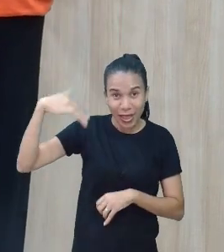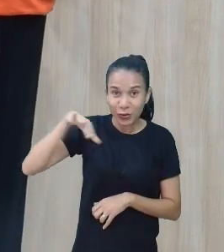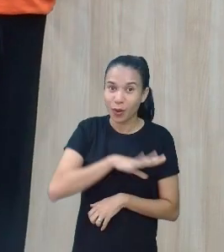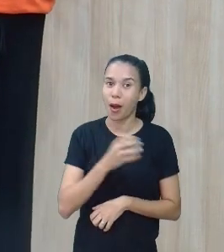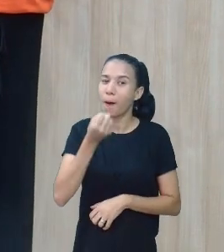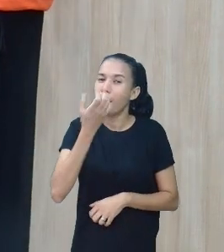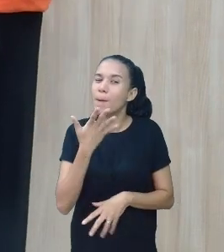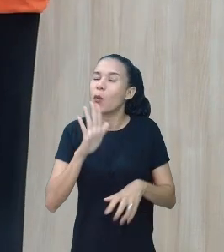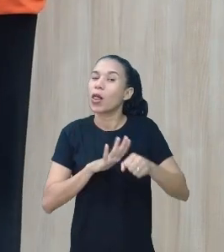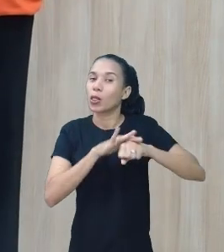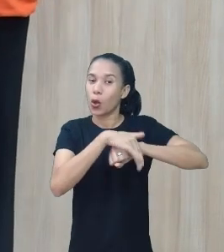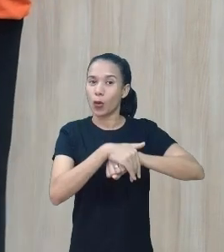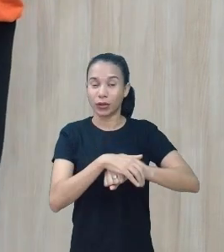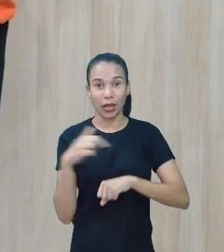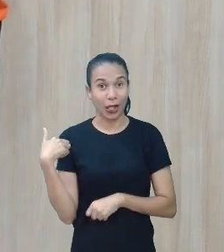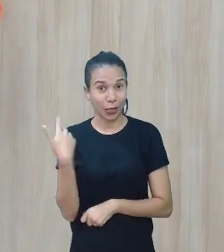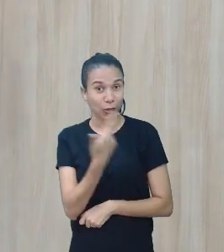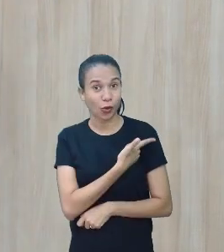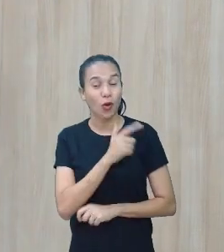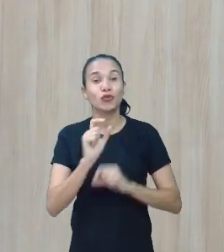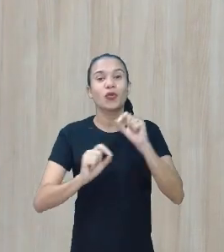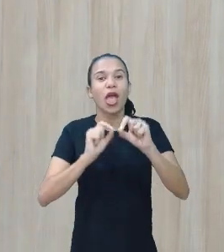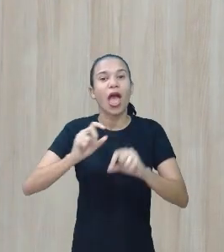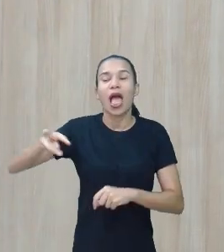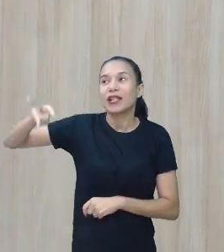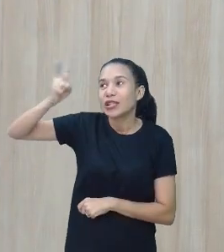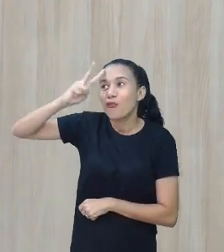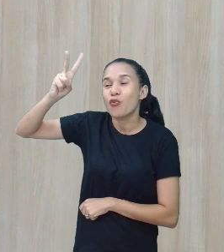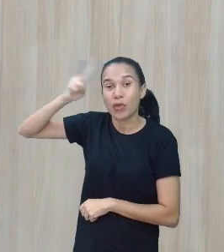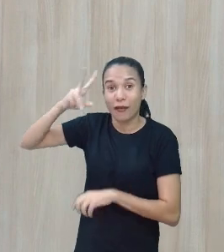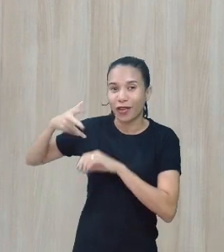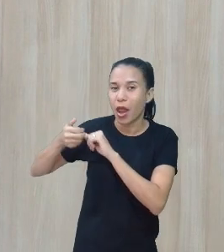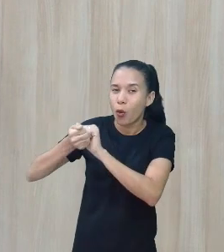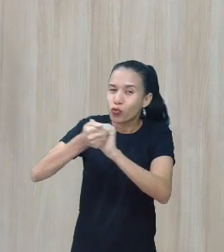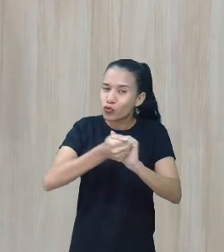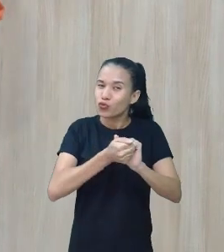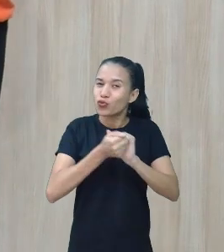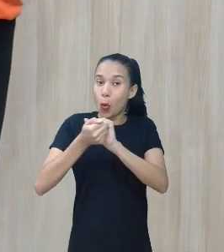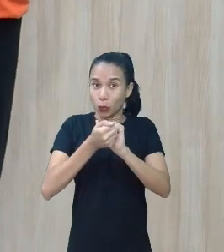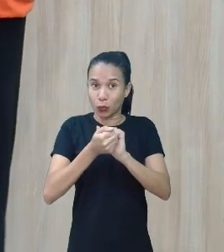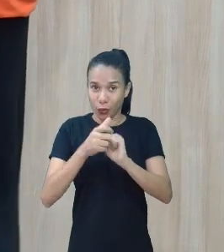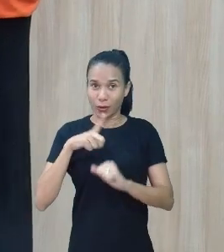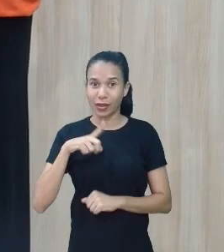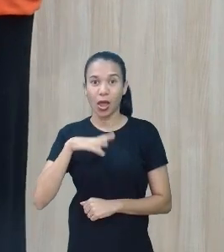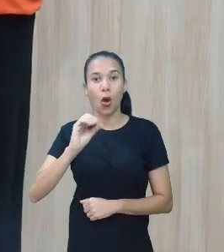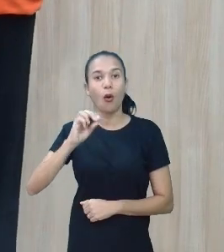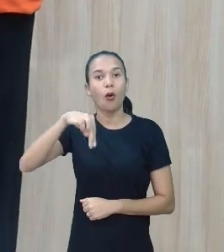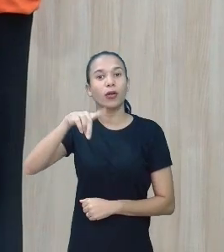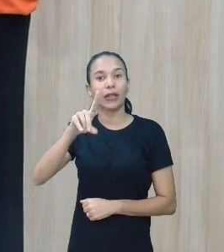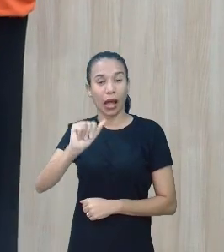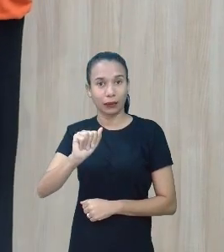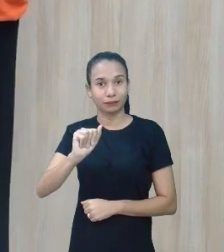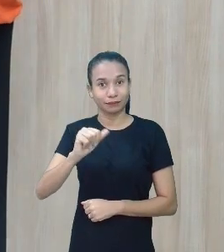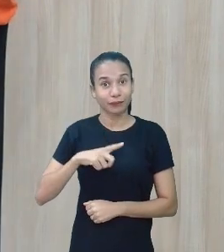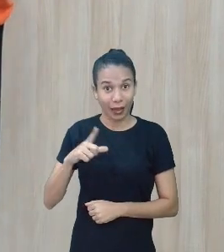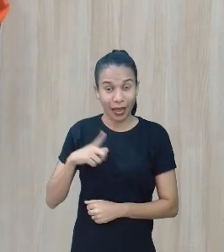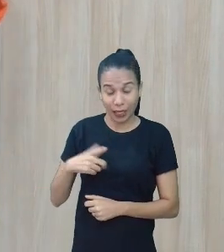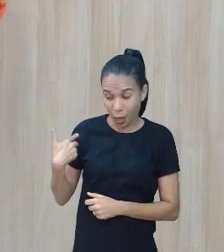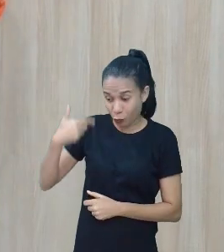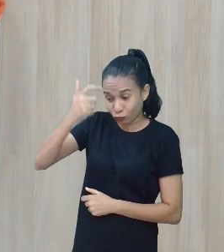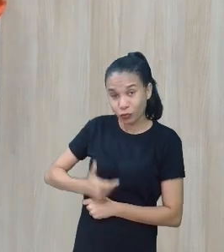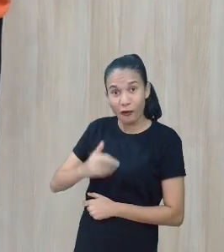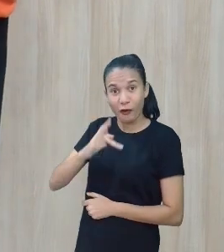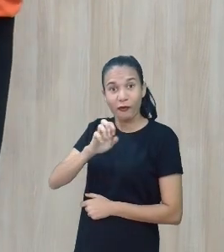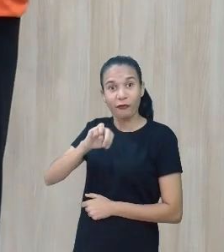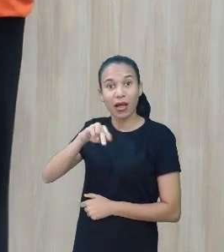boa noite. Estamos aqui em mais uma segunda-feira, juntinhos com o Onda Tech. Eu, Fernanda